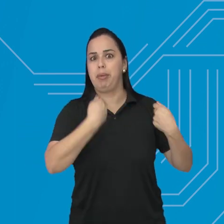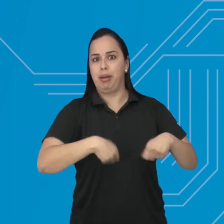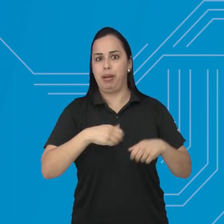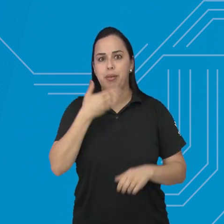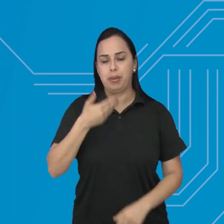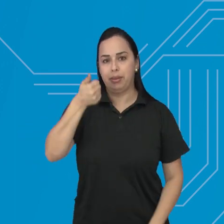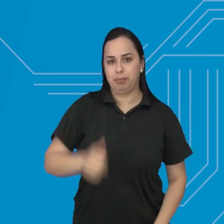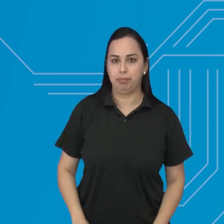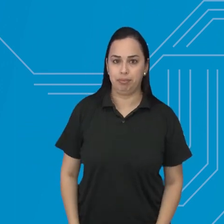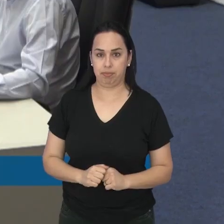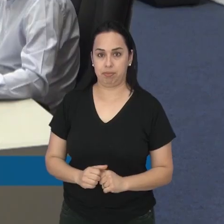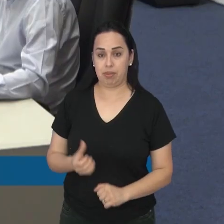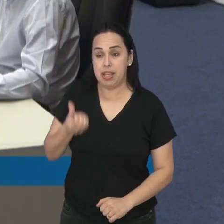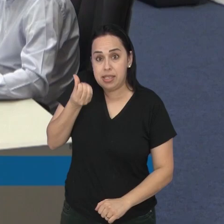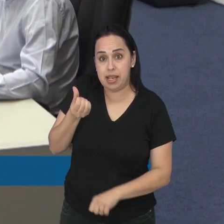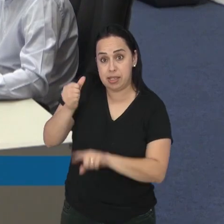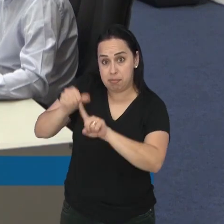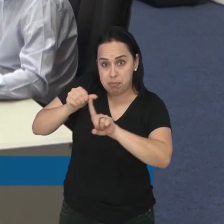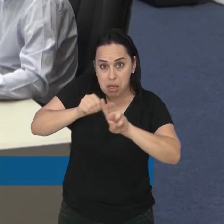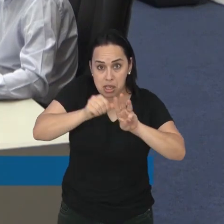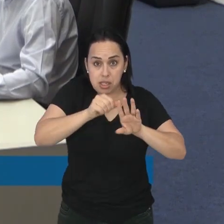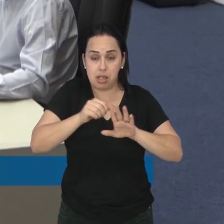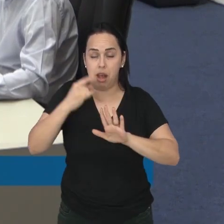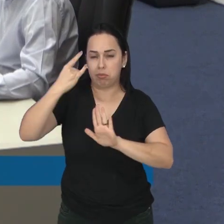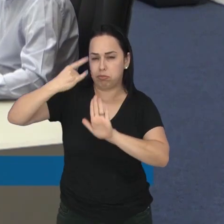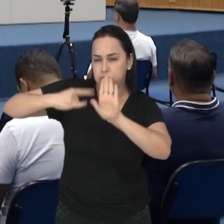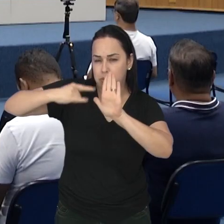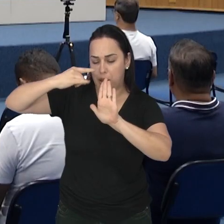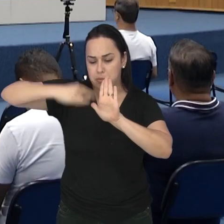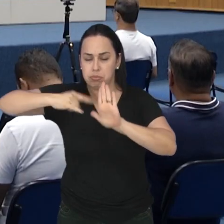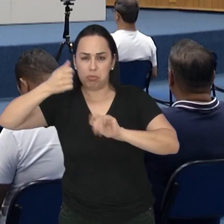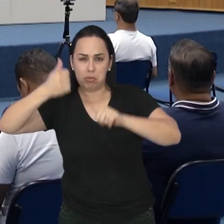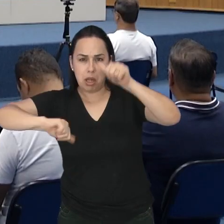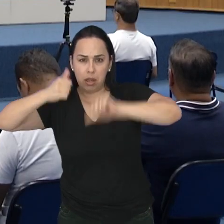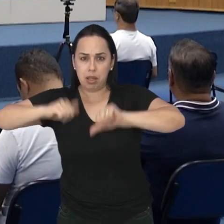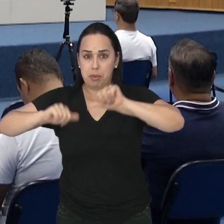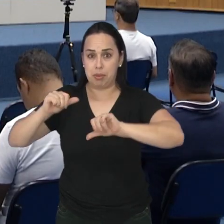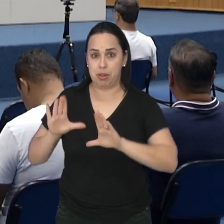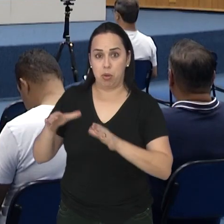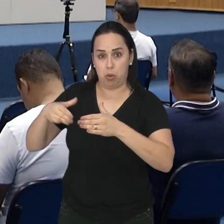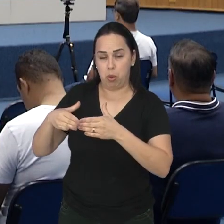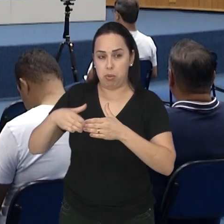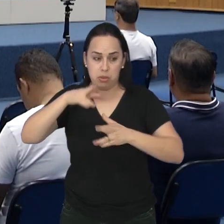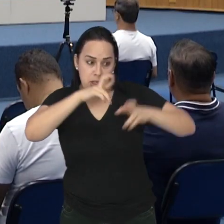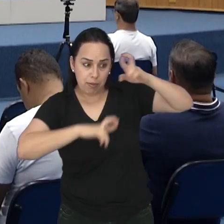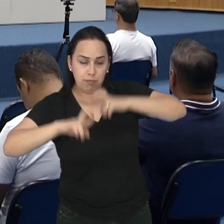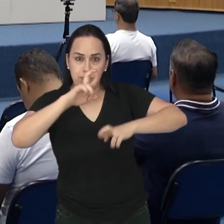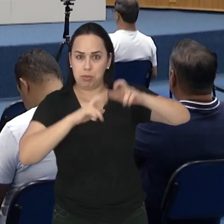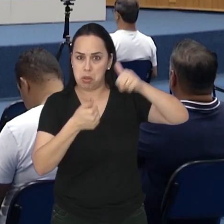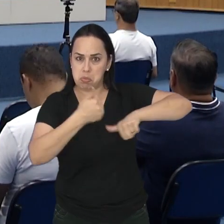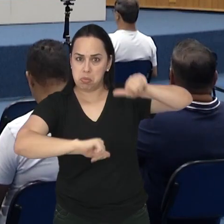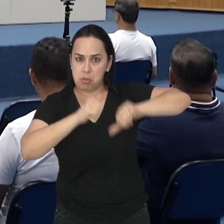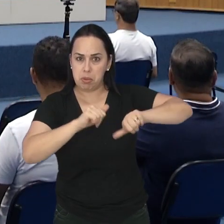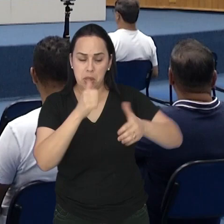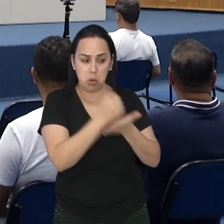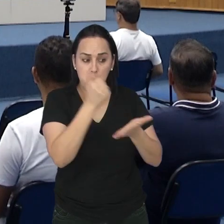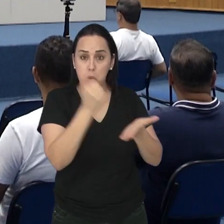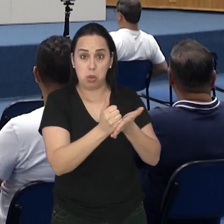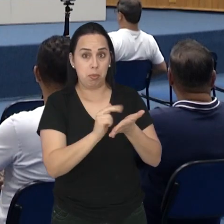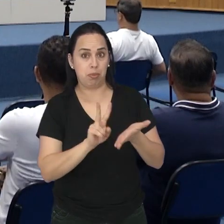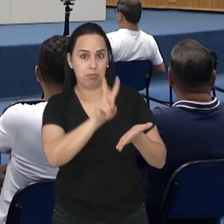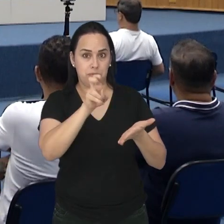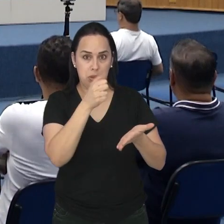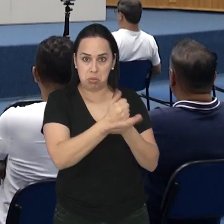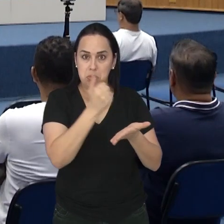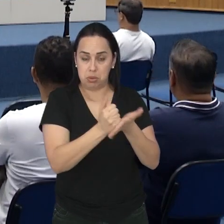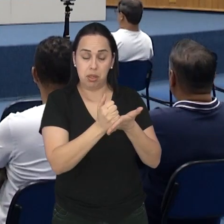do serviço. Após 6 meses de análises, a Comissão Especial de Inquérito para a Investigação do Descumprimento